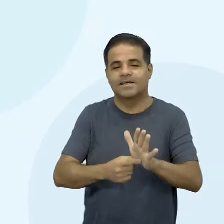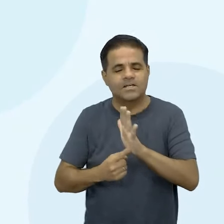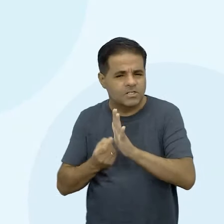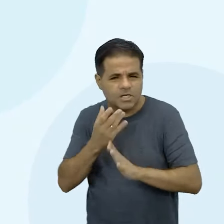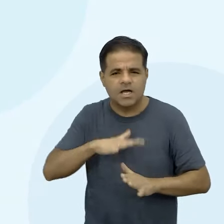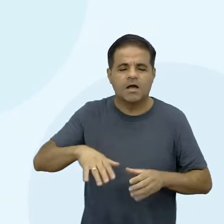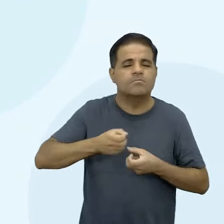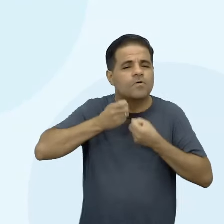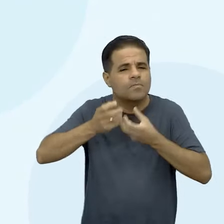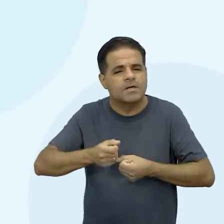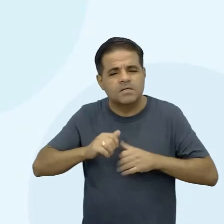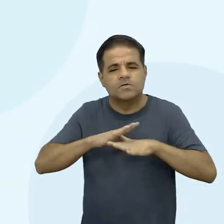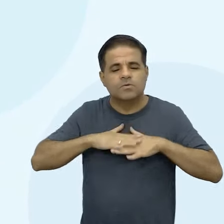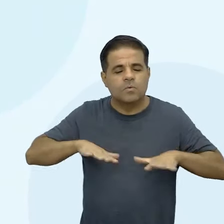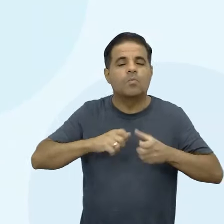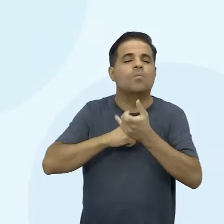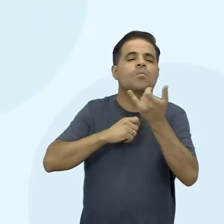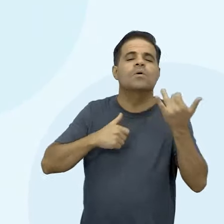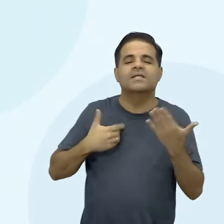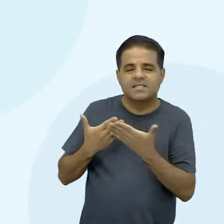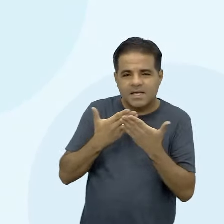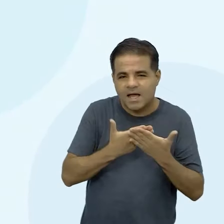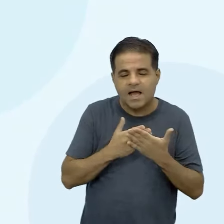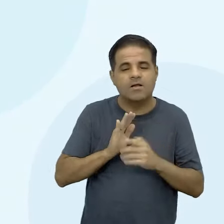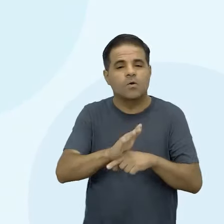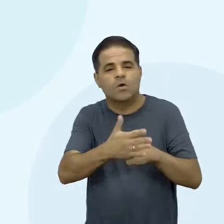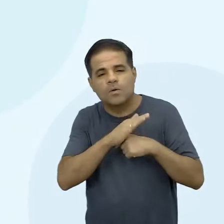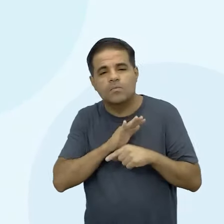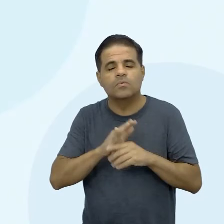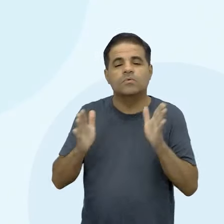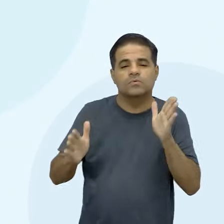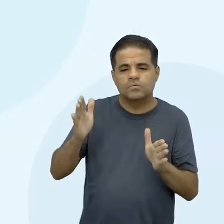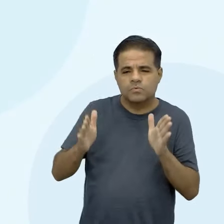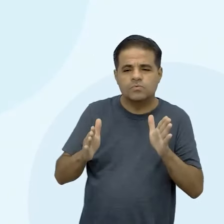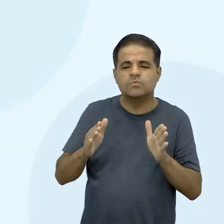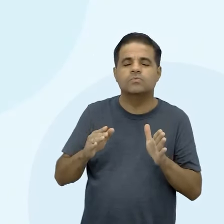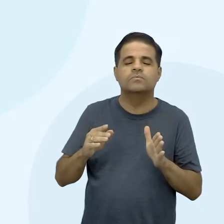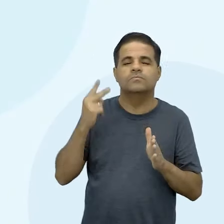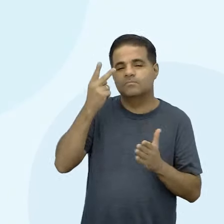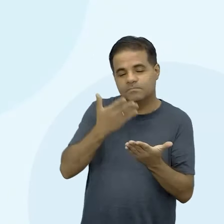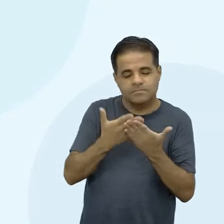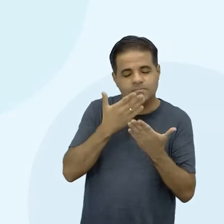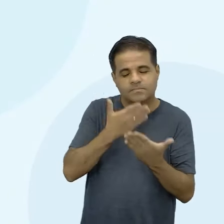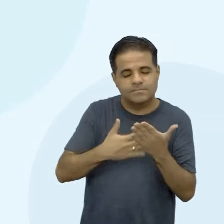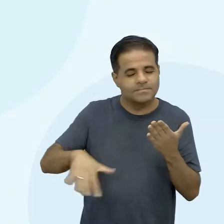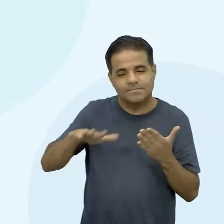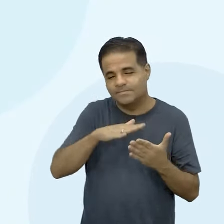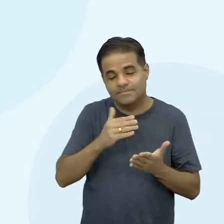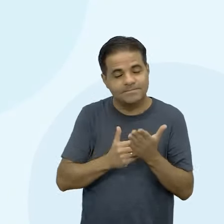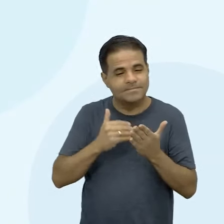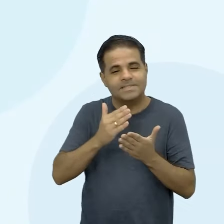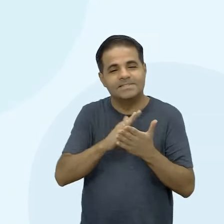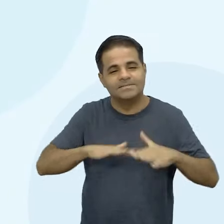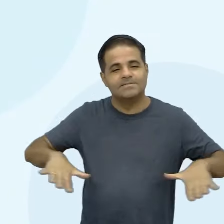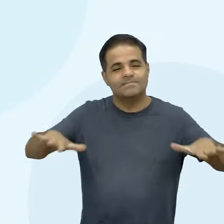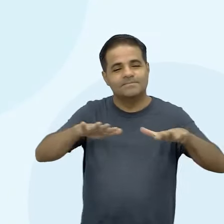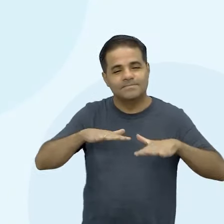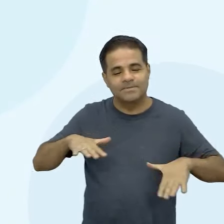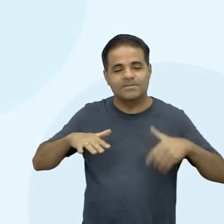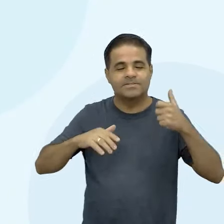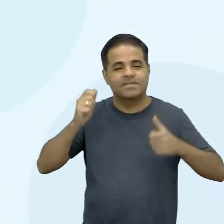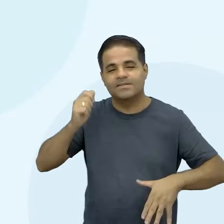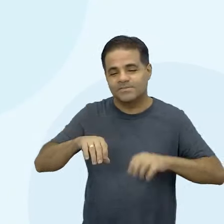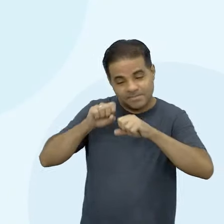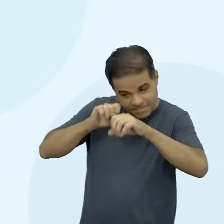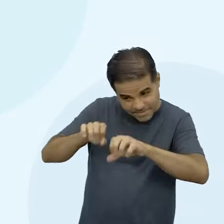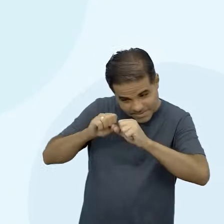geral explicando, né, quantas aulas, qual a duração, que é no caso 2 aulas semanais e tudo mais. Uma explicação